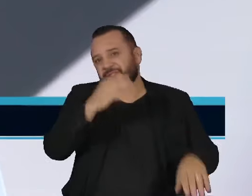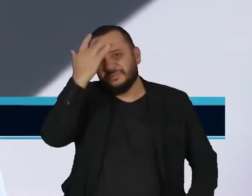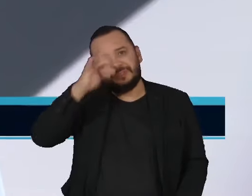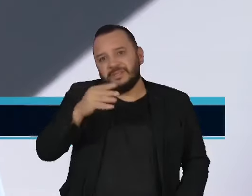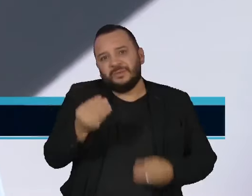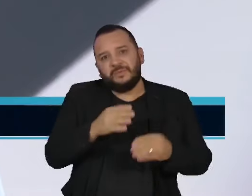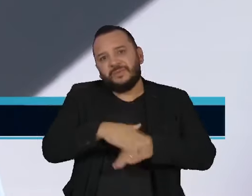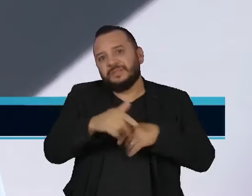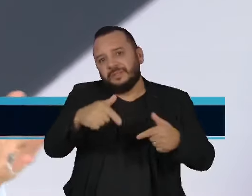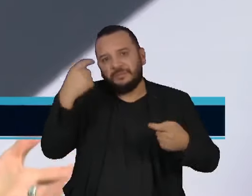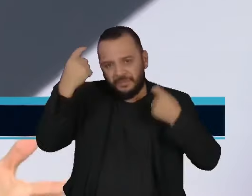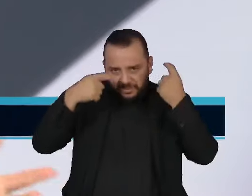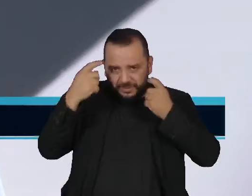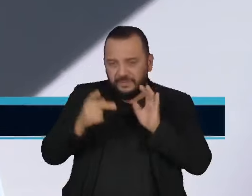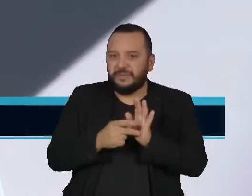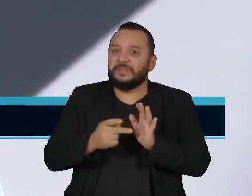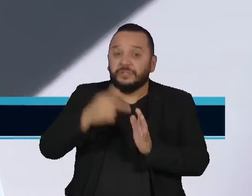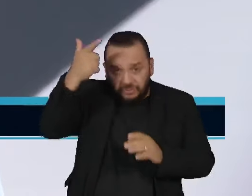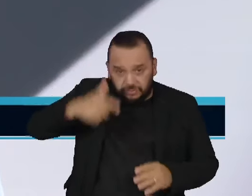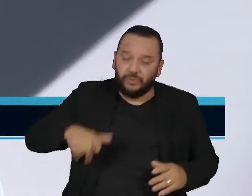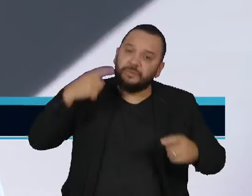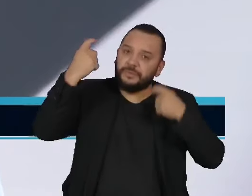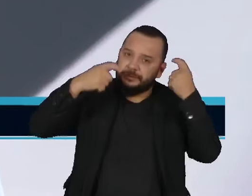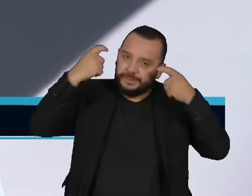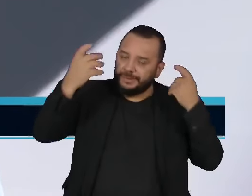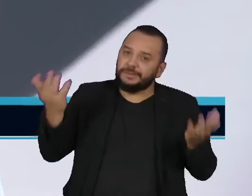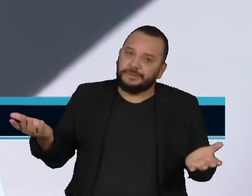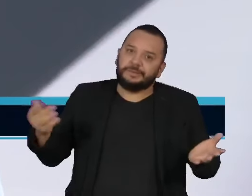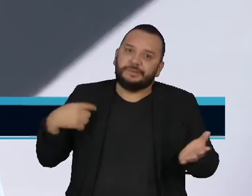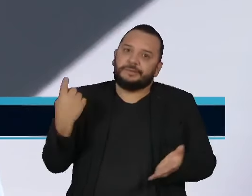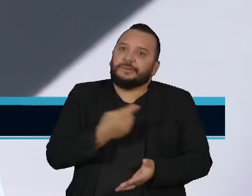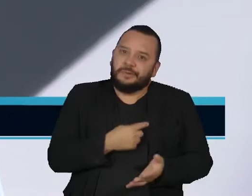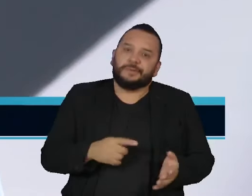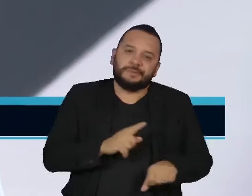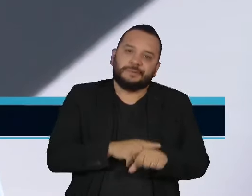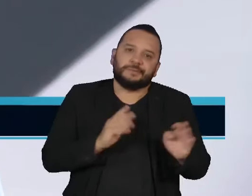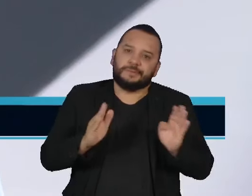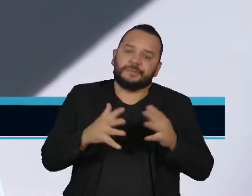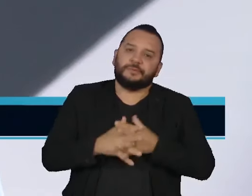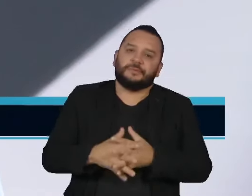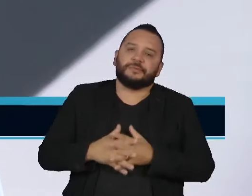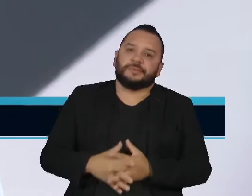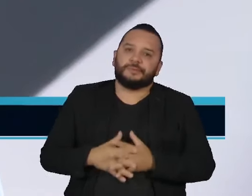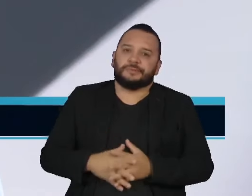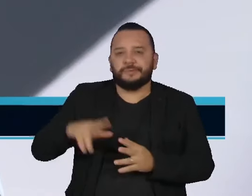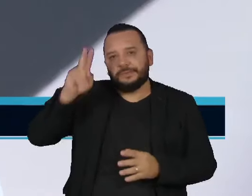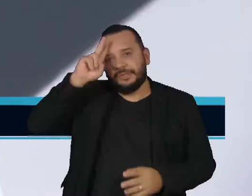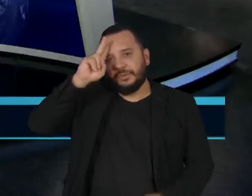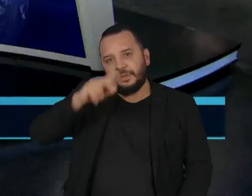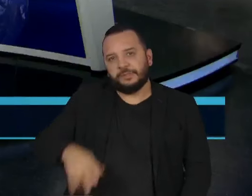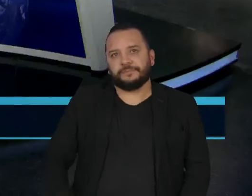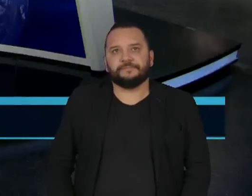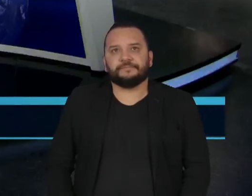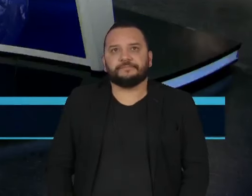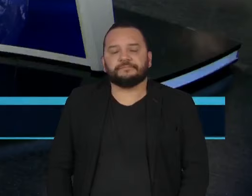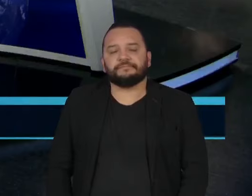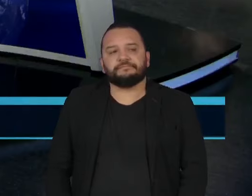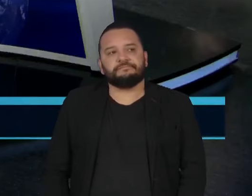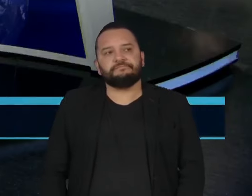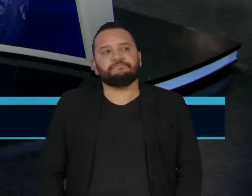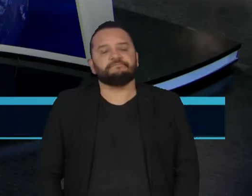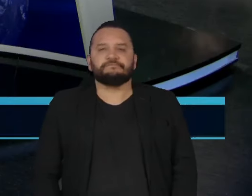é uma situação preocupante mesmo, mais uma no mundo que a gente vai estar vivendo agora nesse momento tão confuso da história. Dimas, e em que